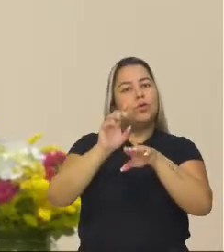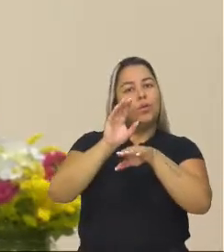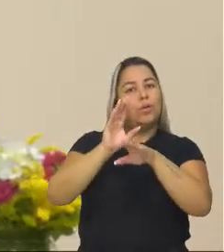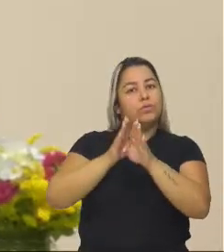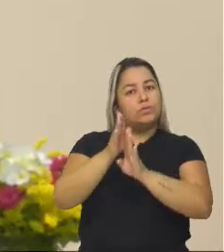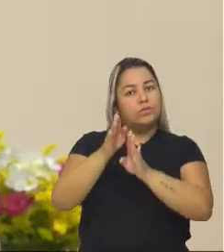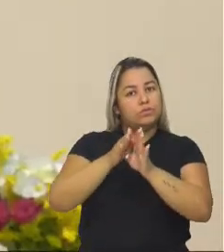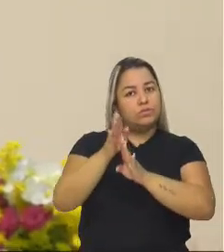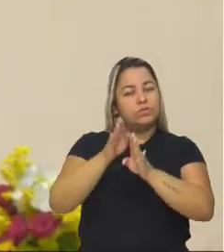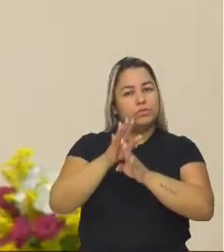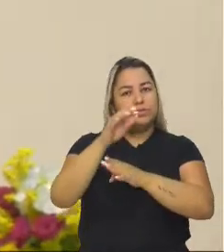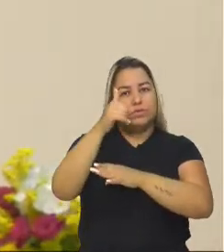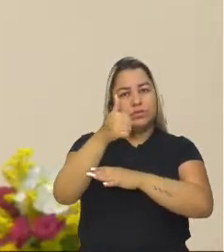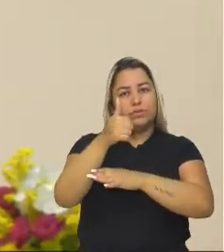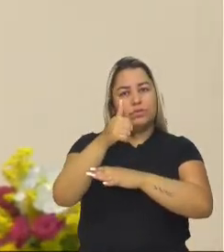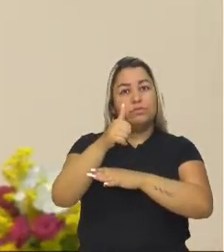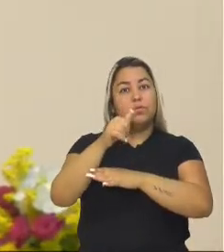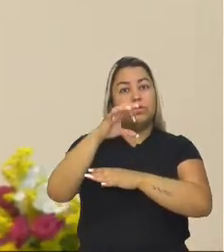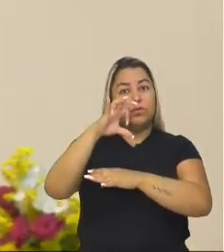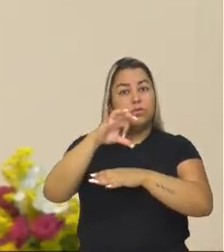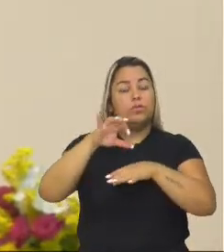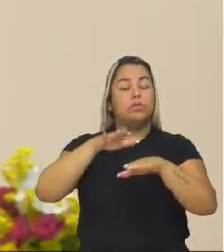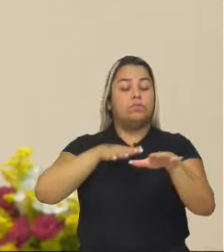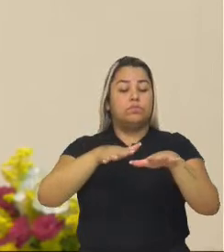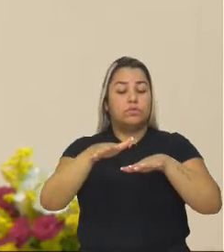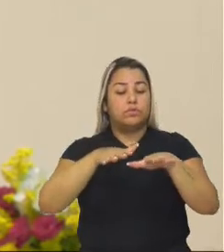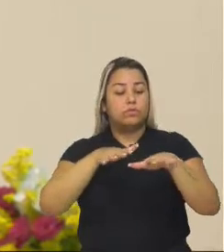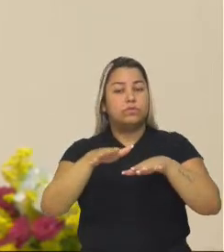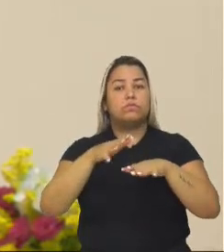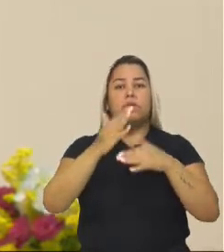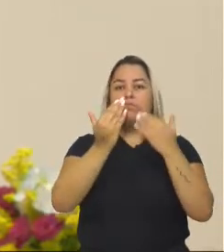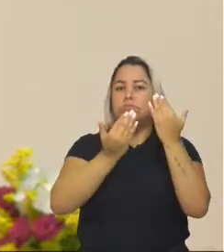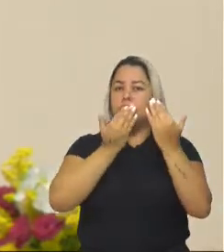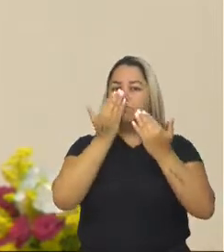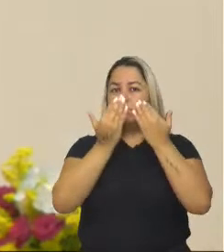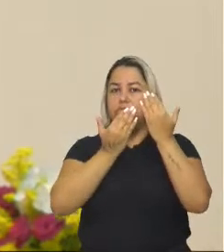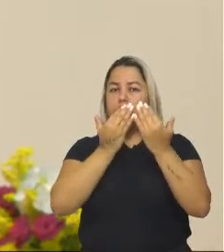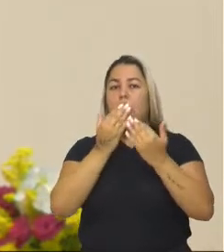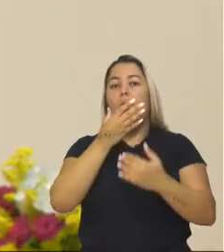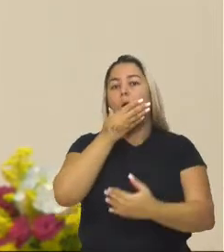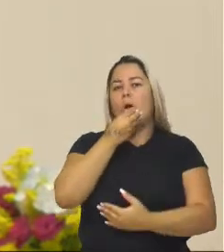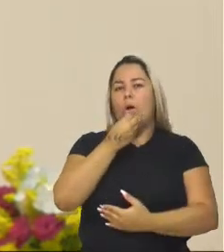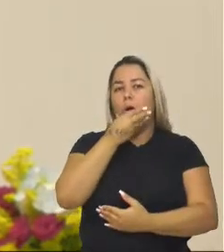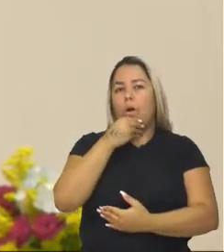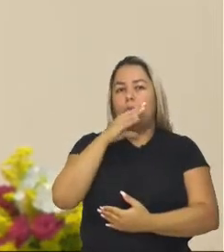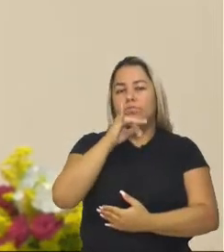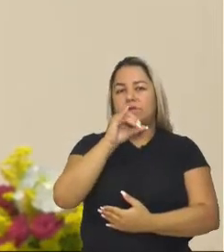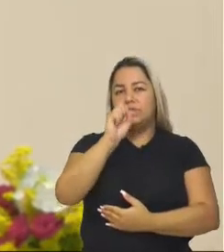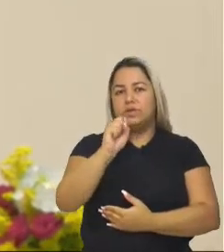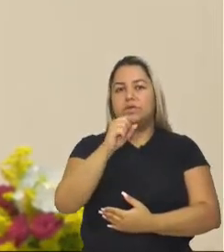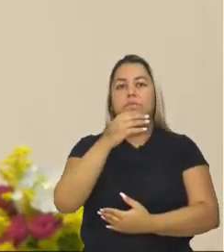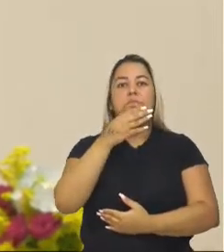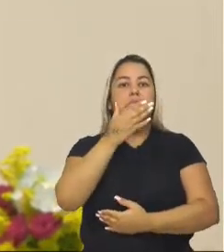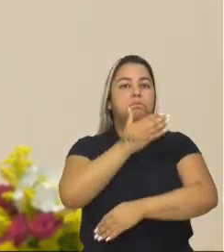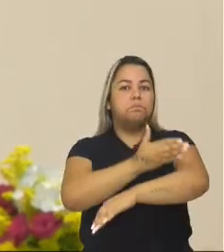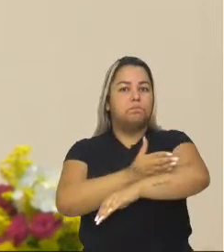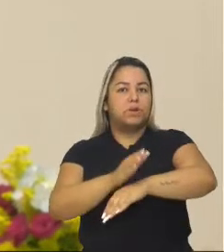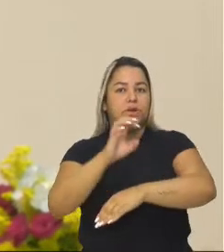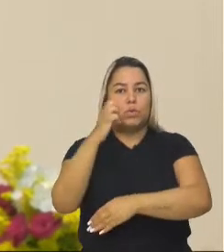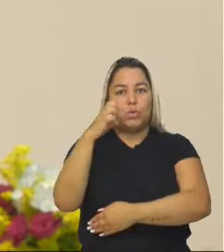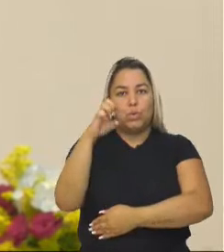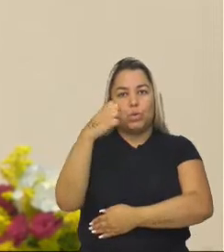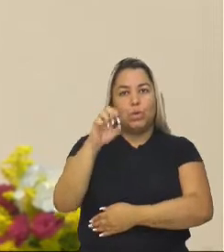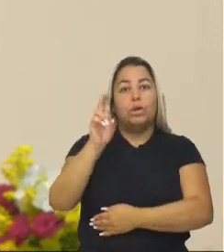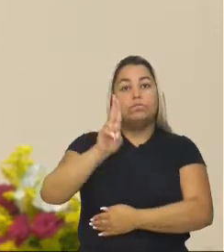do 19º Plenário do Conselho Federal de Psicologia. Sou um homem cis, branco, gay,